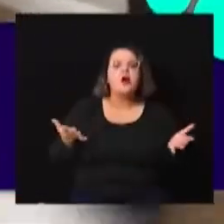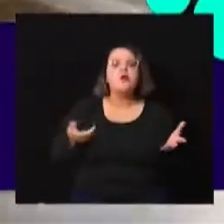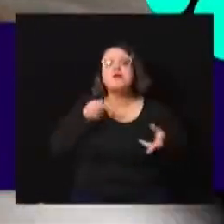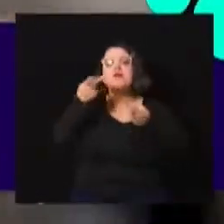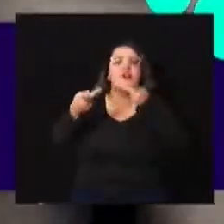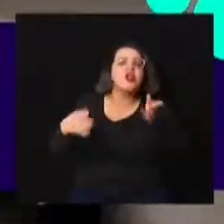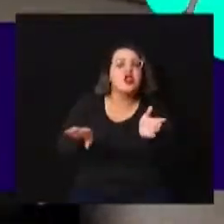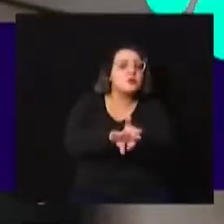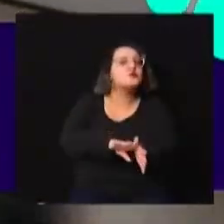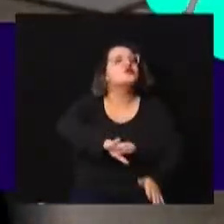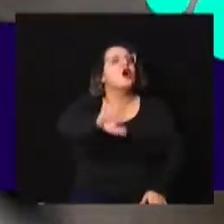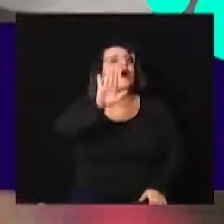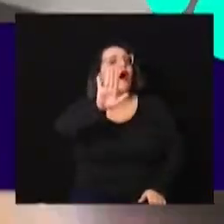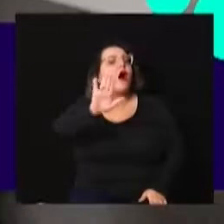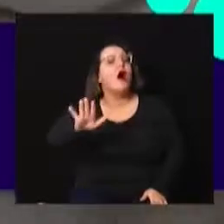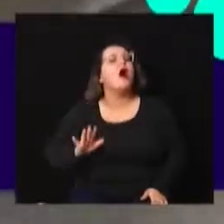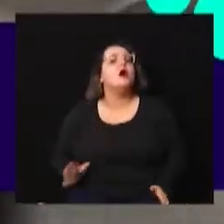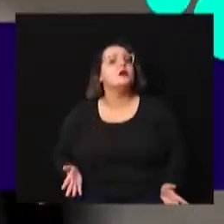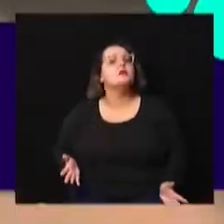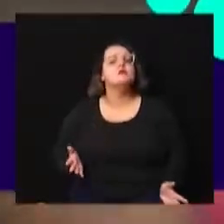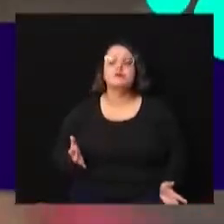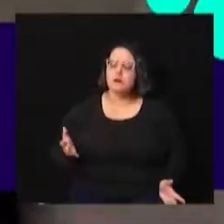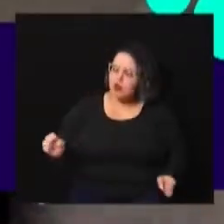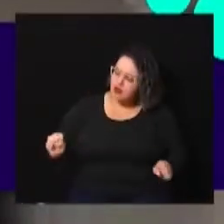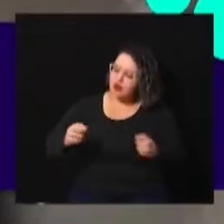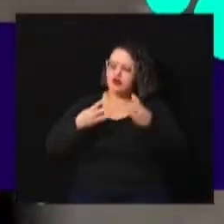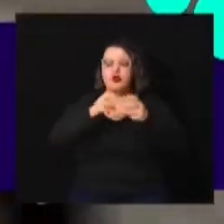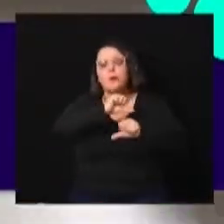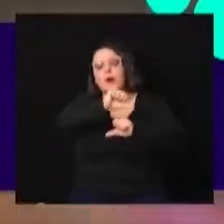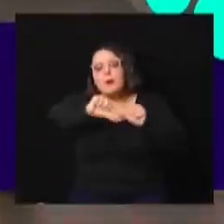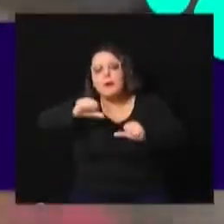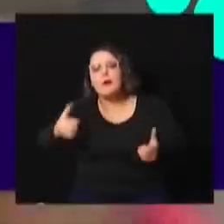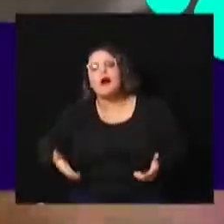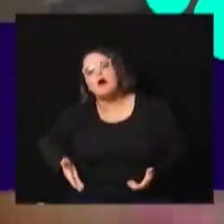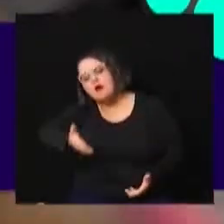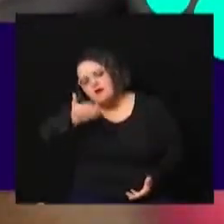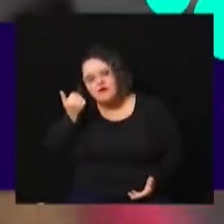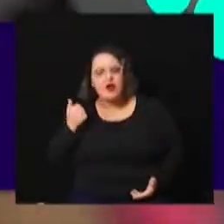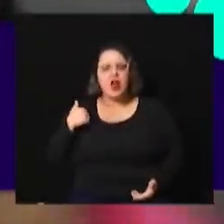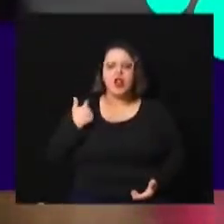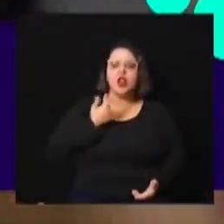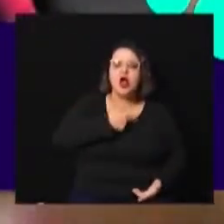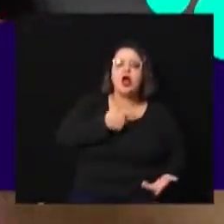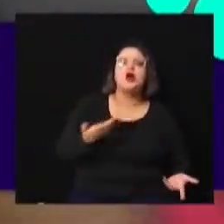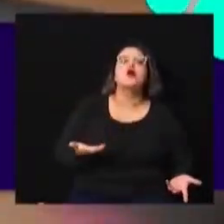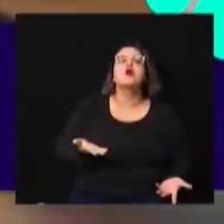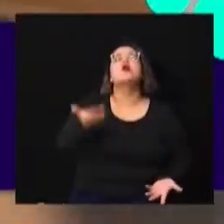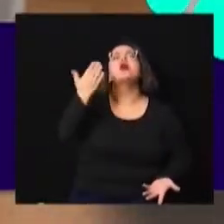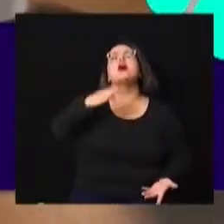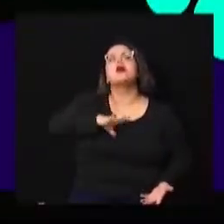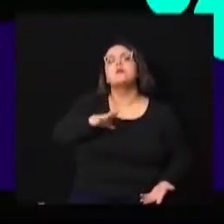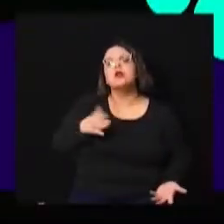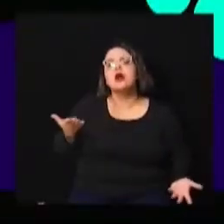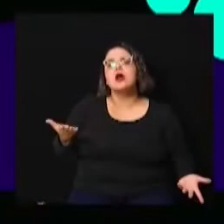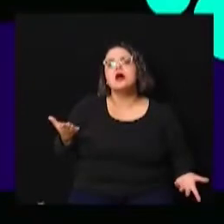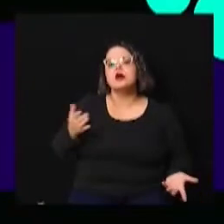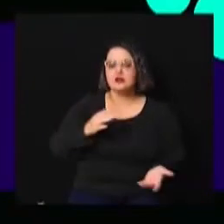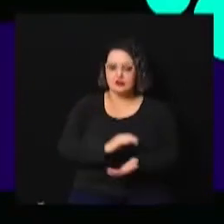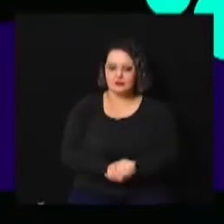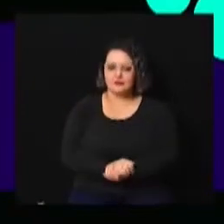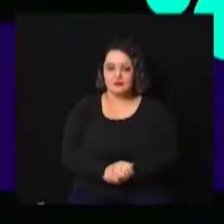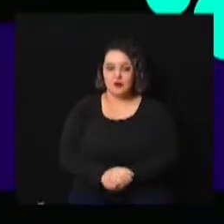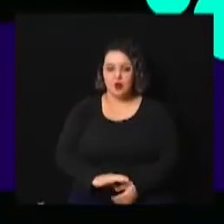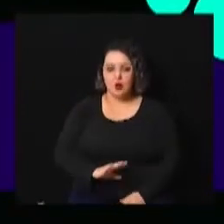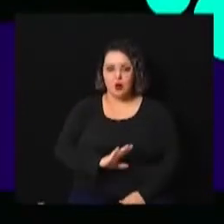vocês que estamos chegando, hein? Uma tentativa de show repaginada, moleque. Vamos chegar que é nós. Qual é, Campinas?